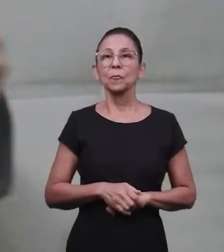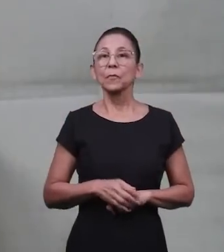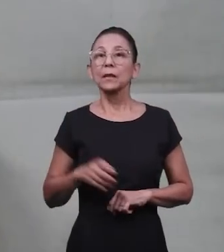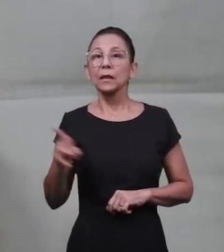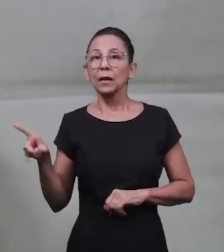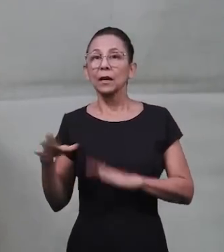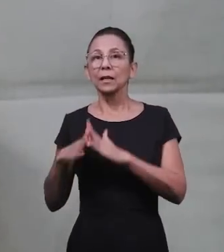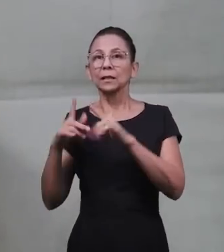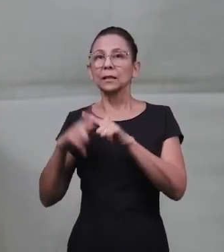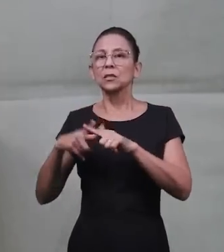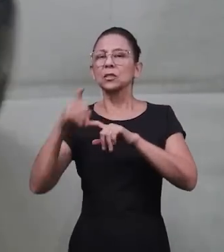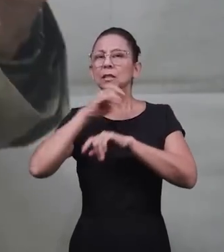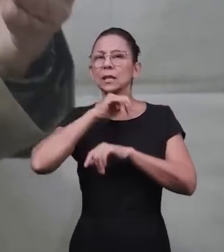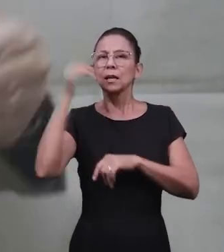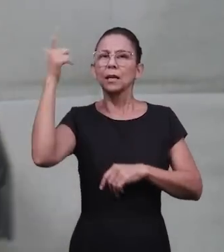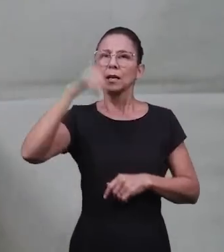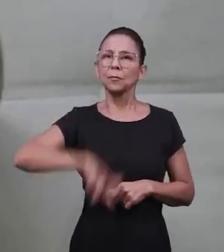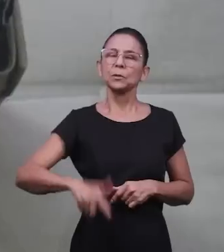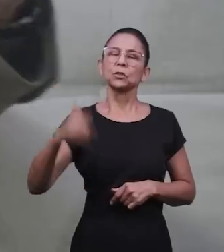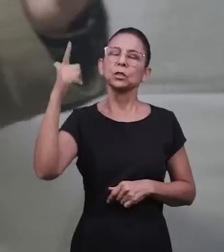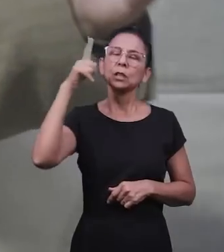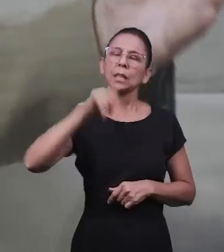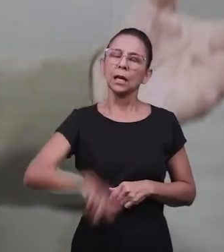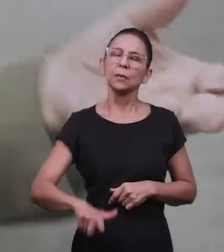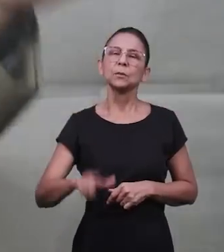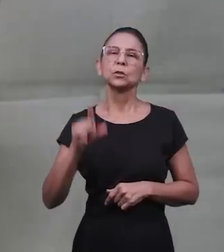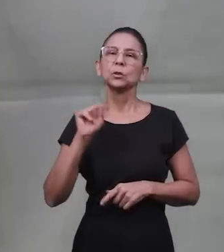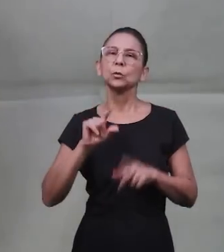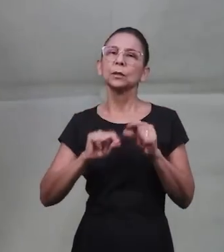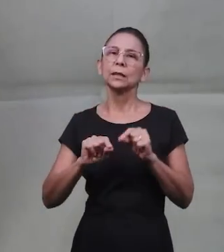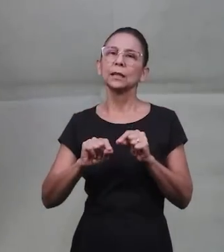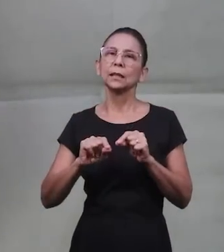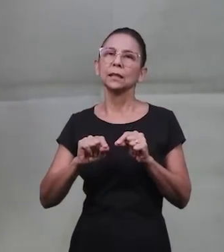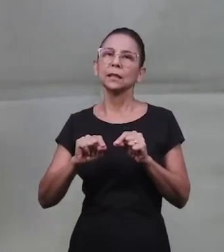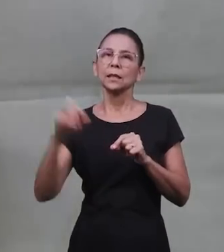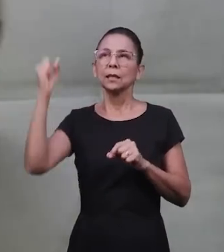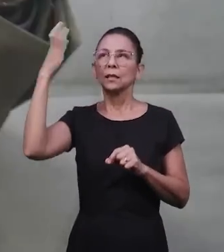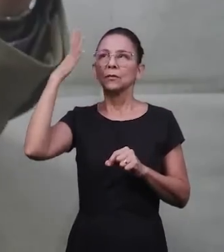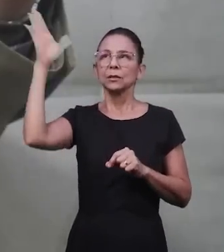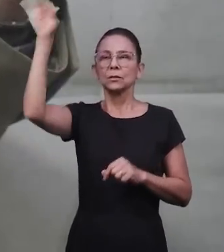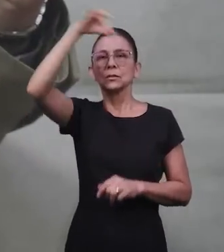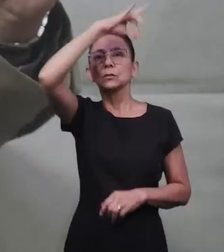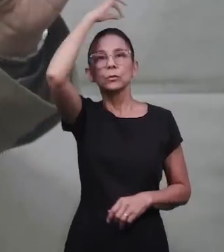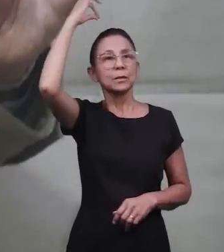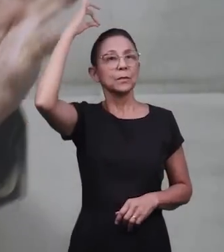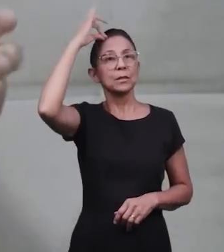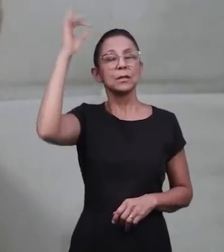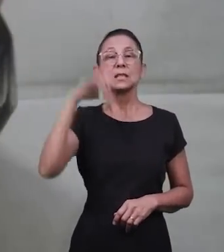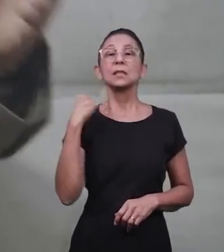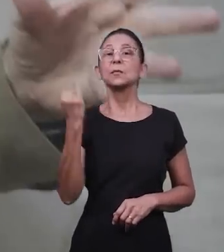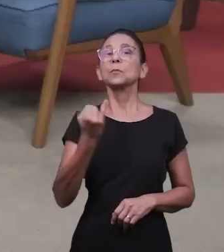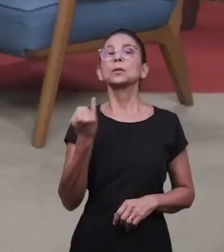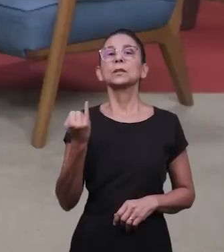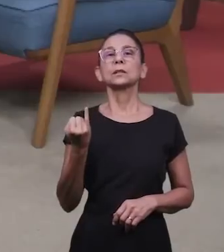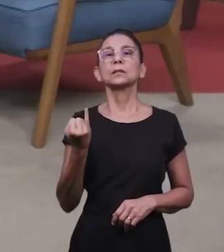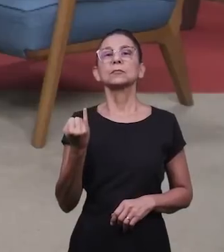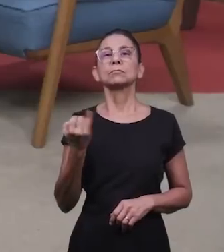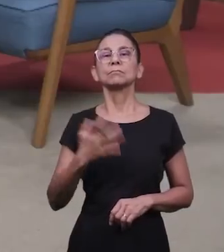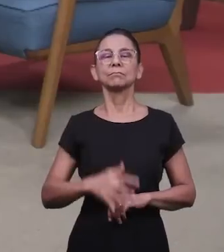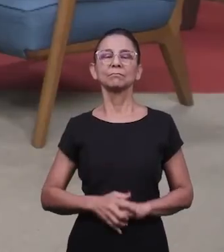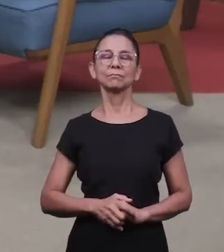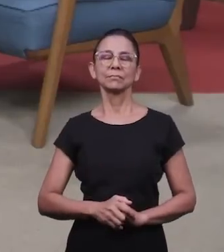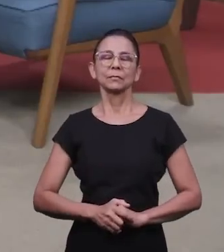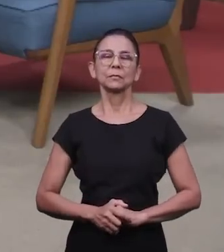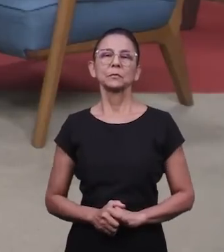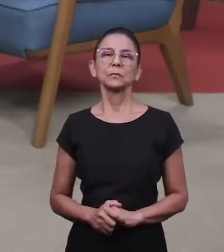A igreja fiel, ela quer repetir, ecoar para todos aquilo que o Espírito Santo está falando, porque é isso que importa e que